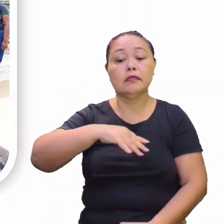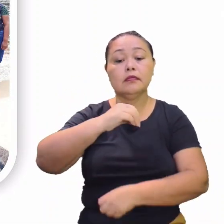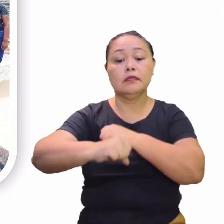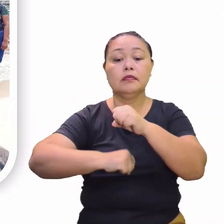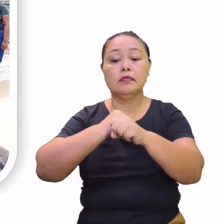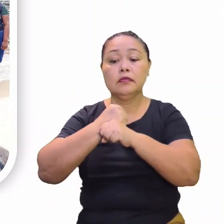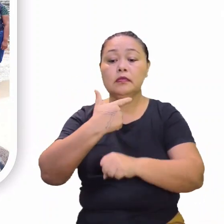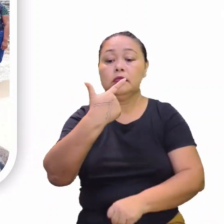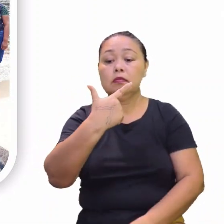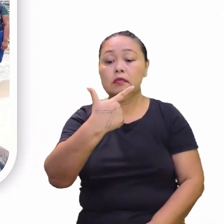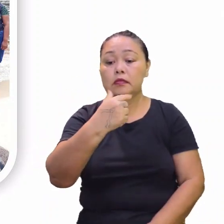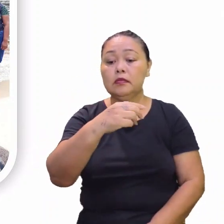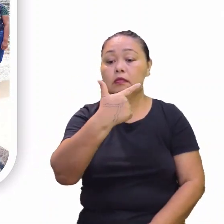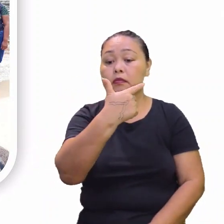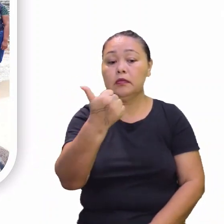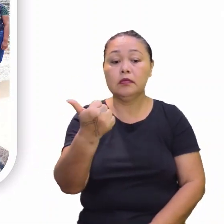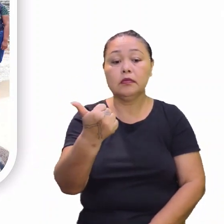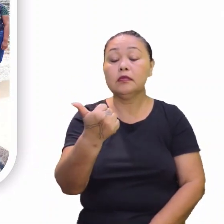de